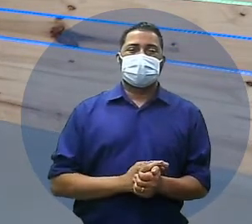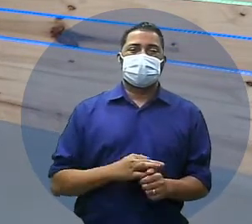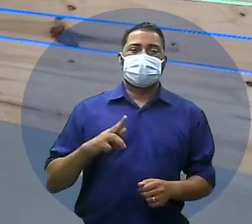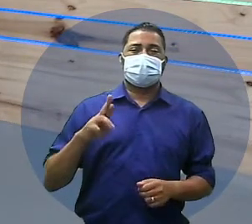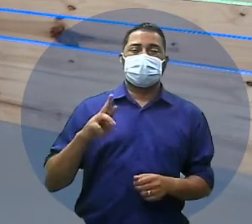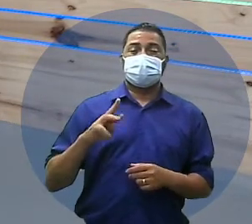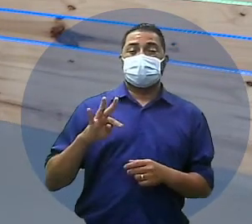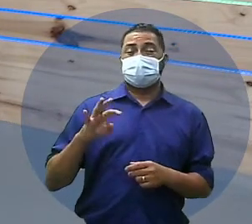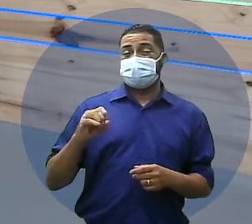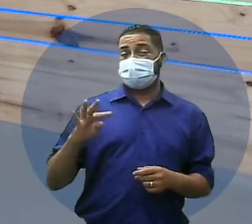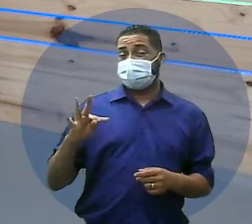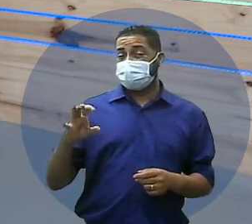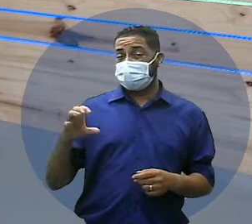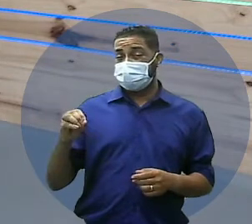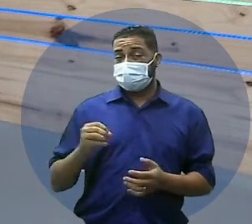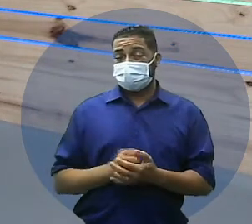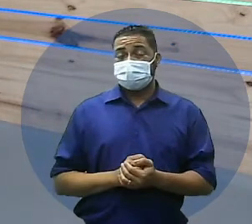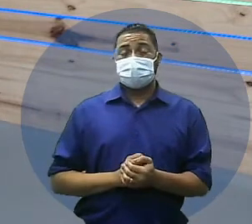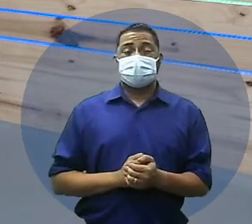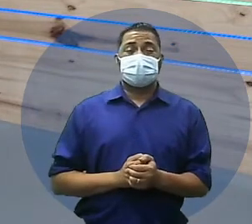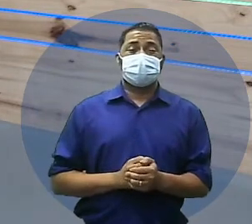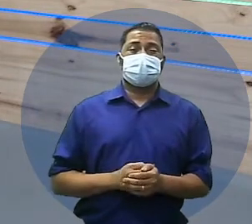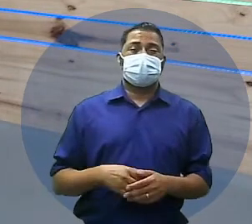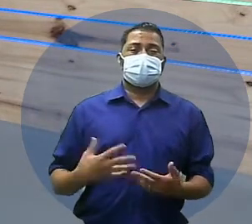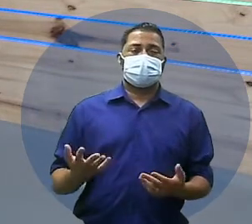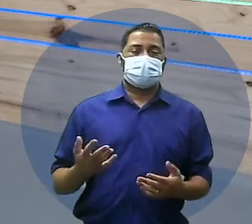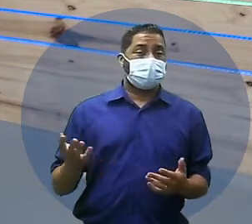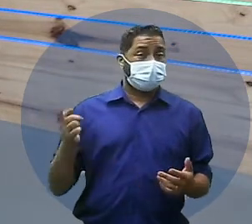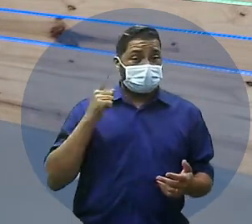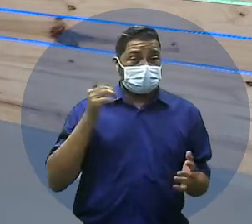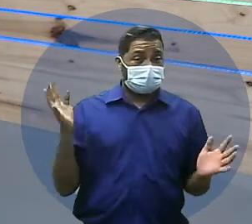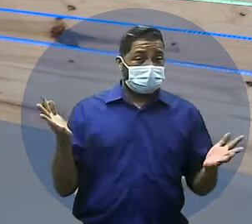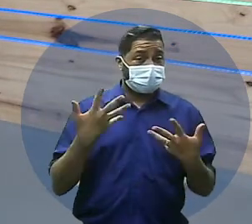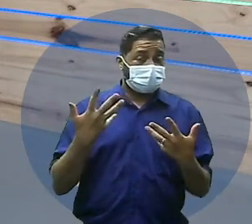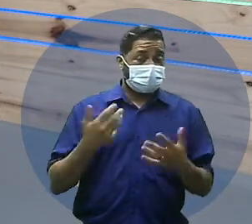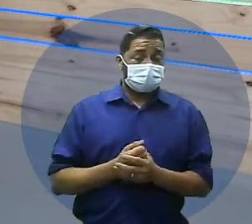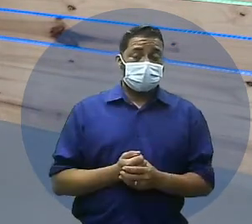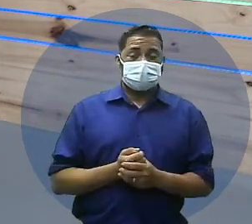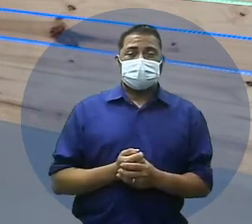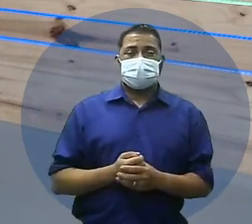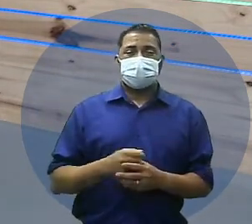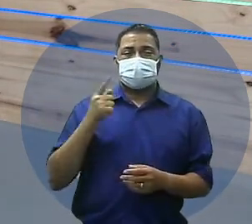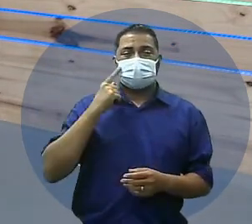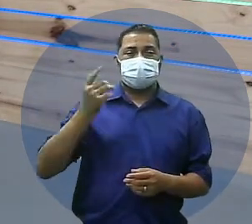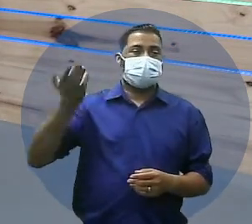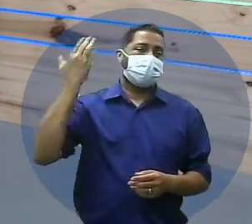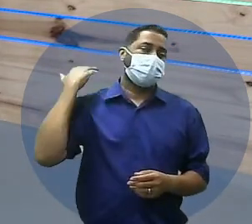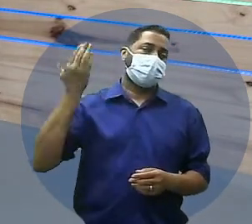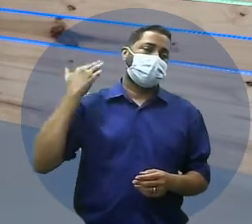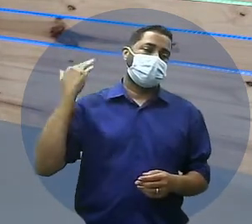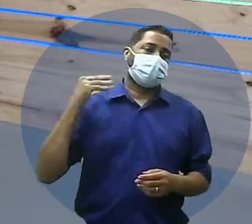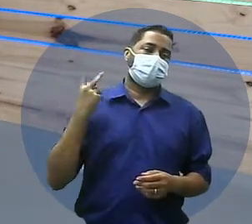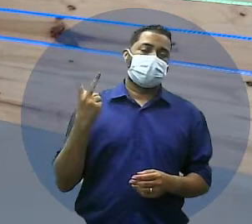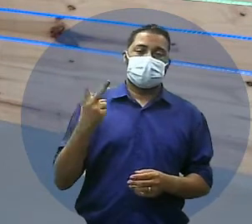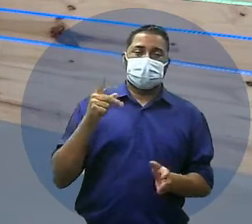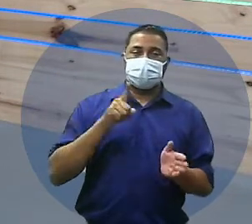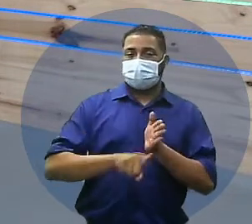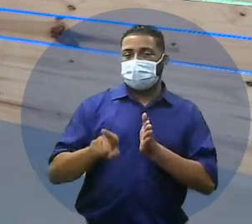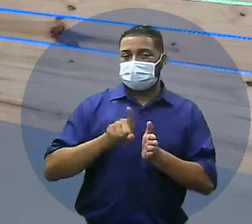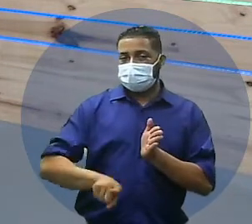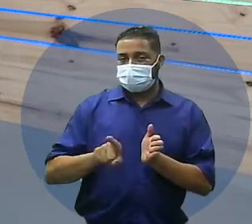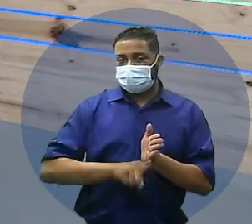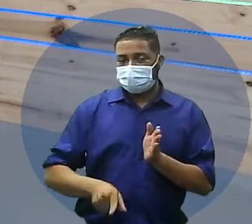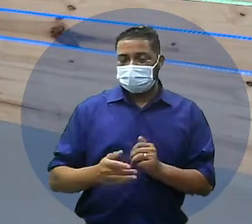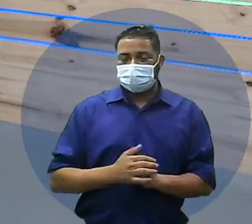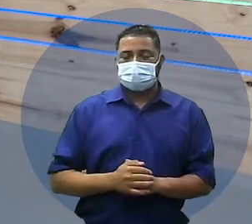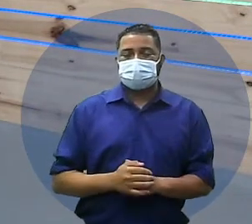Robertão, da transmissão. Meu fera e minha fera, nós vimos no bloco anterior duas questões que